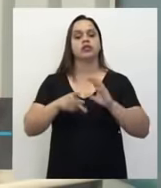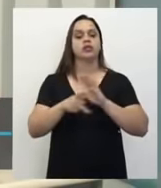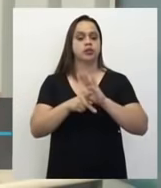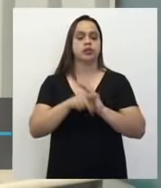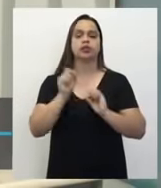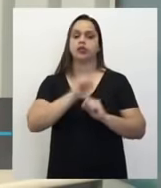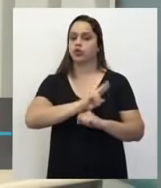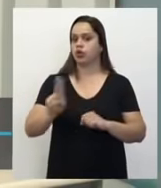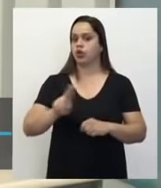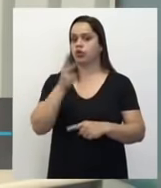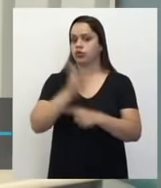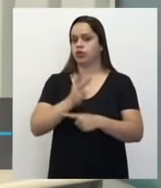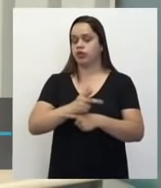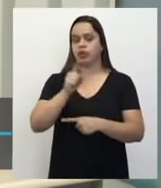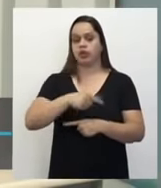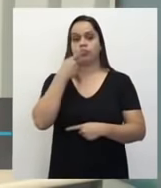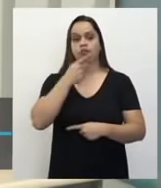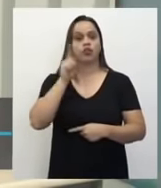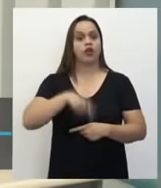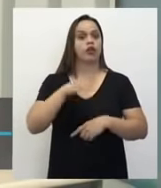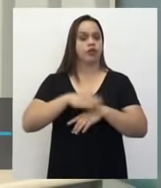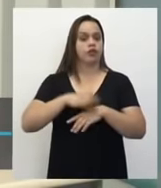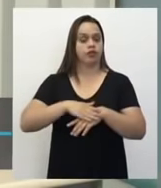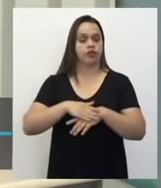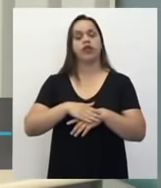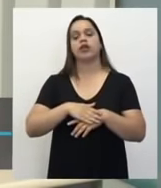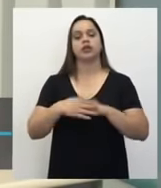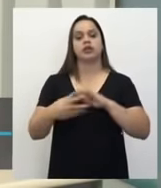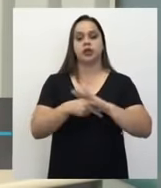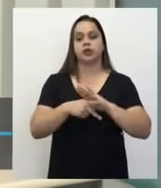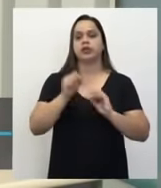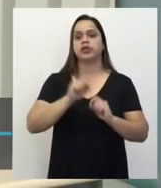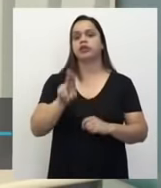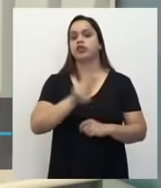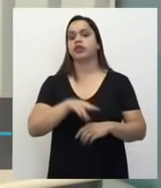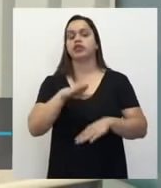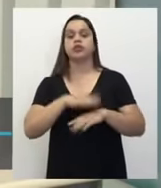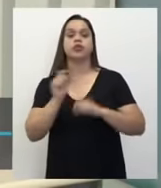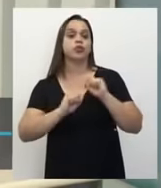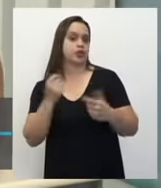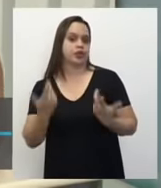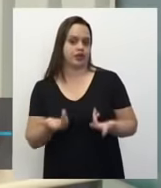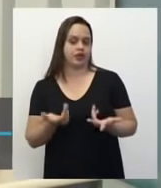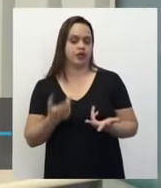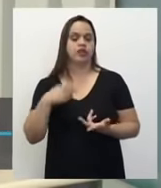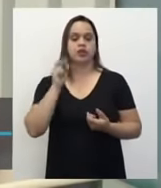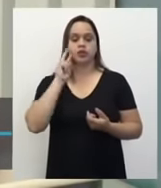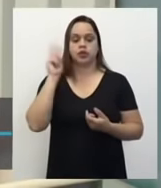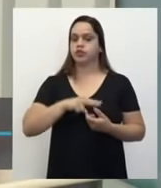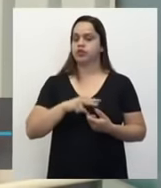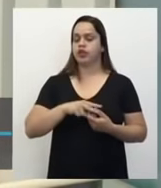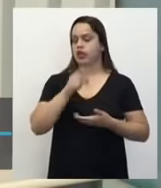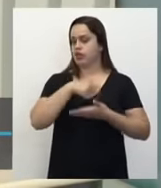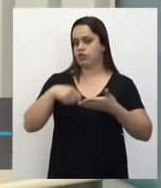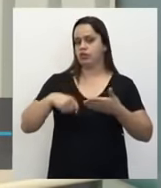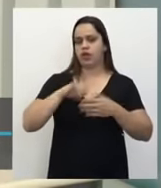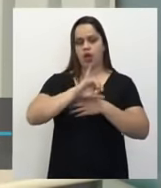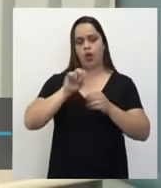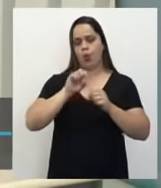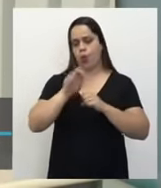do vídeo é O que faz um figurinista e para que mesmo serve esse canal. Então, vocês podem anotar ou depois vocês podem